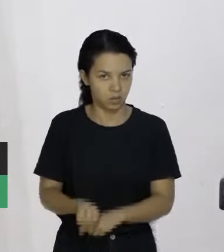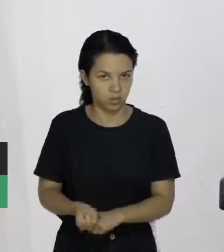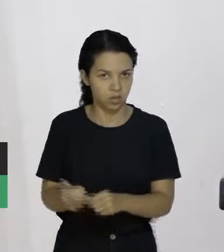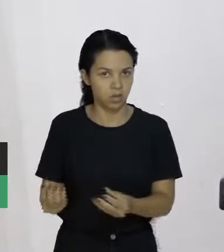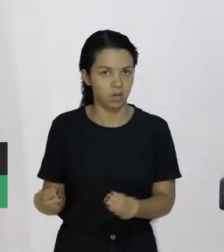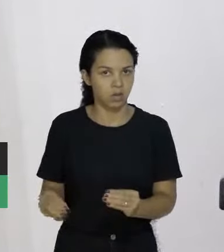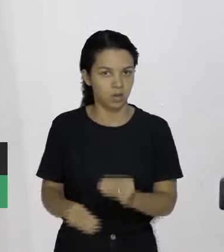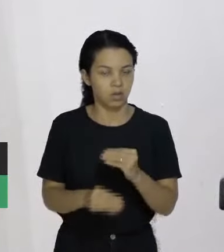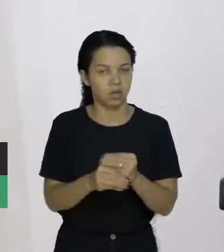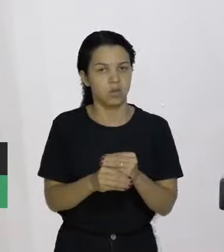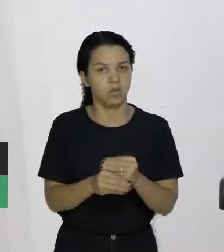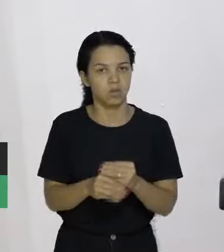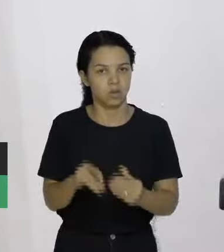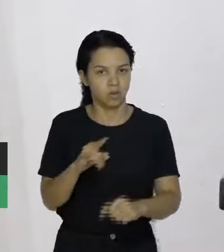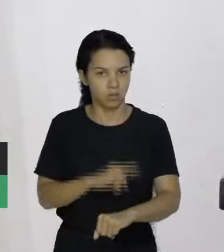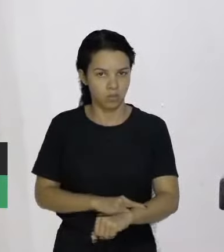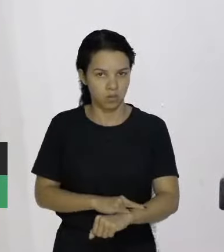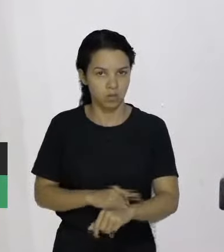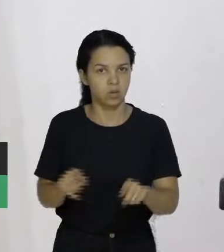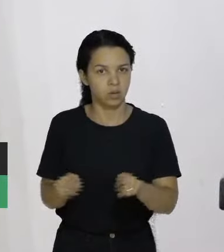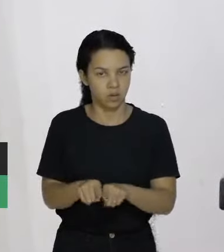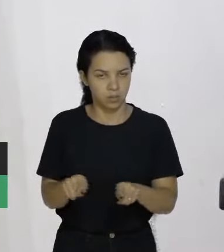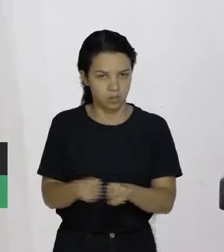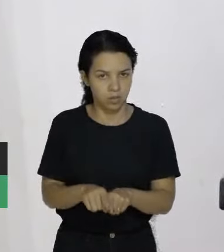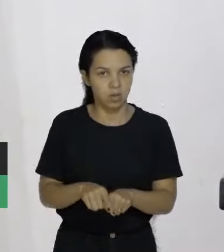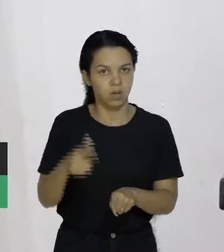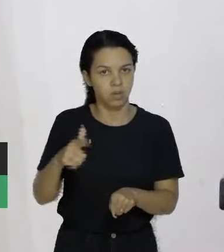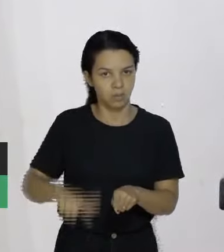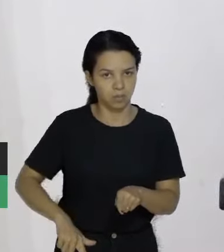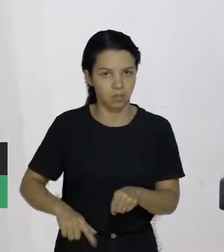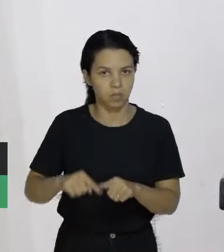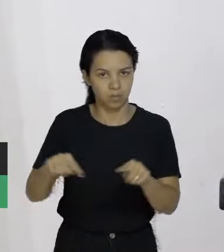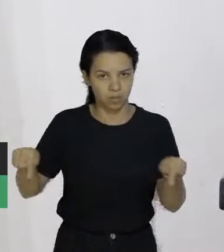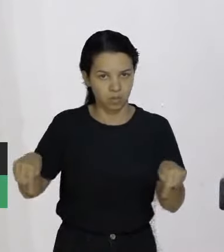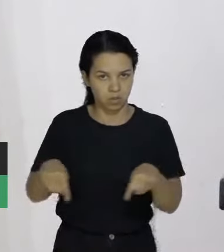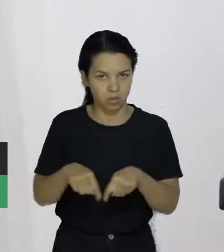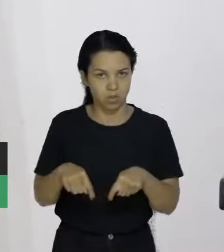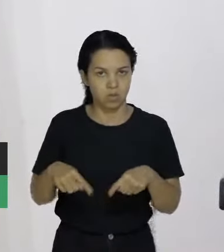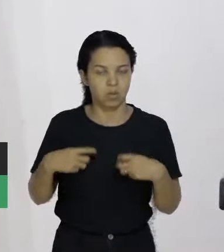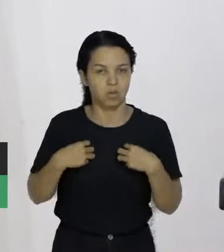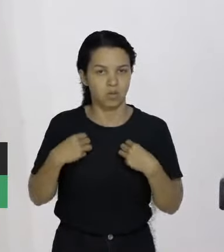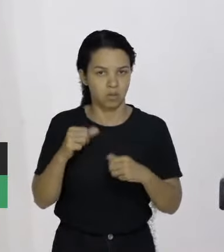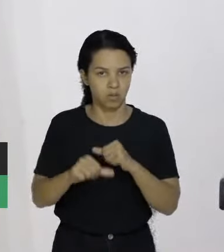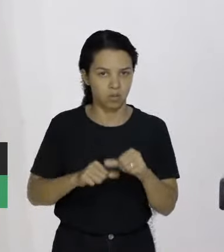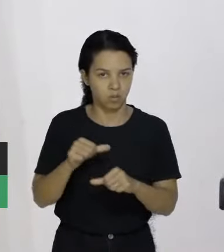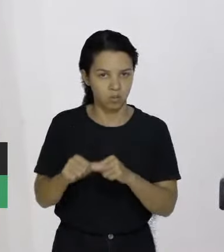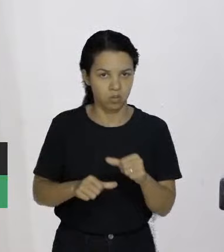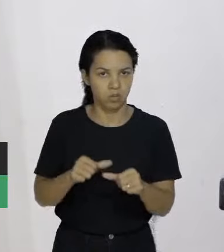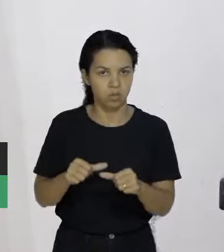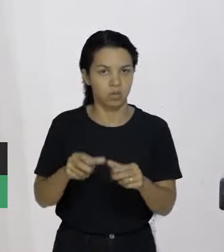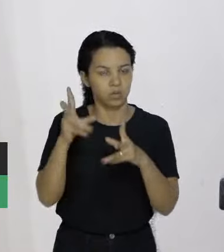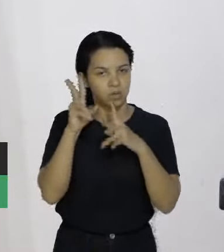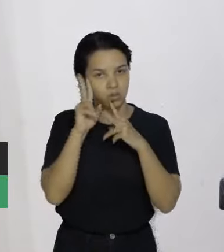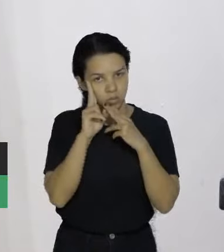além dos banheiros os vestiários e deputada Ana campanholi os dormitórios